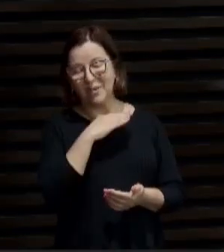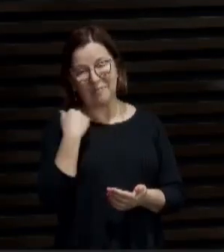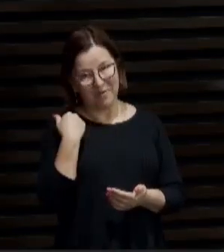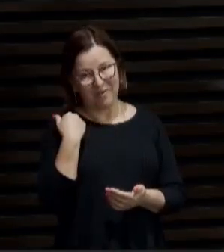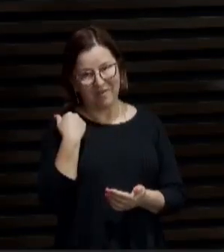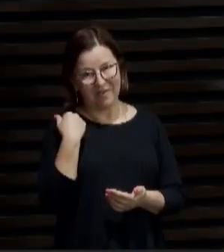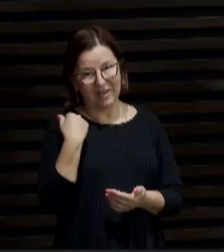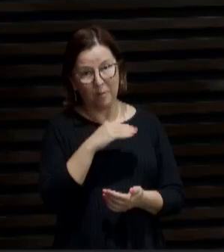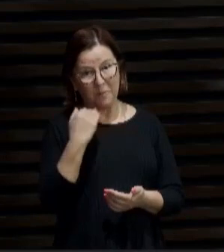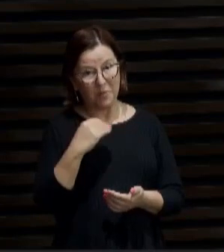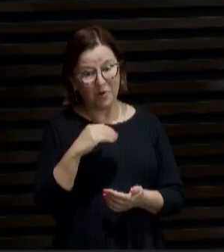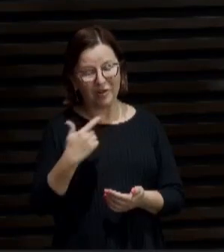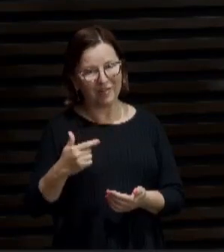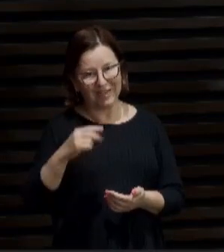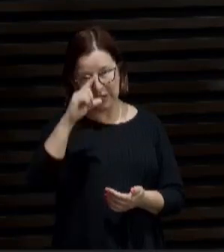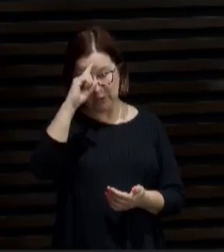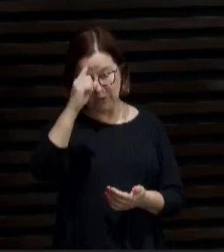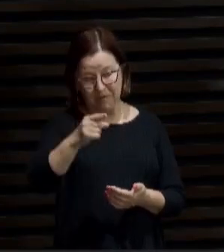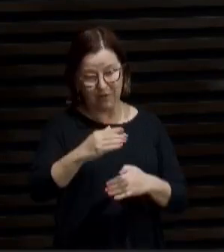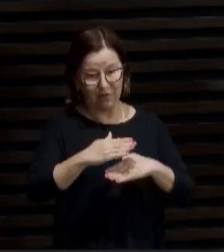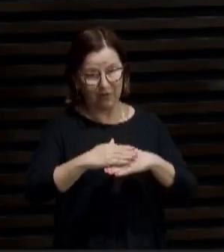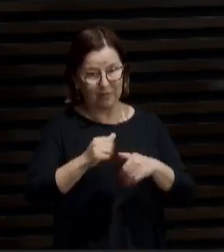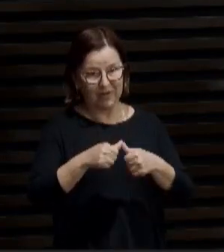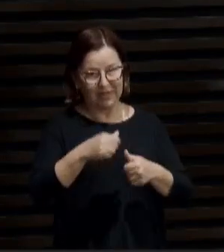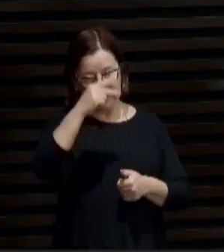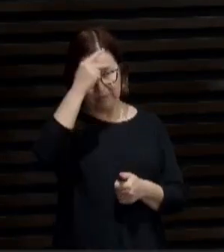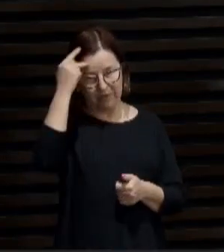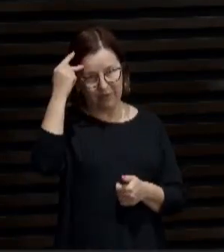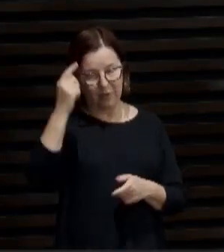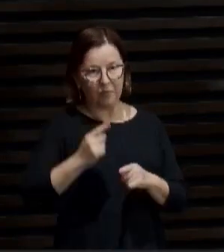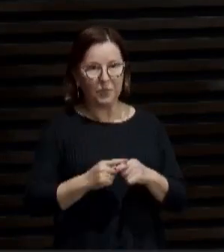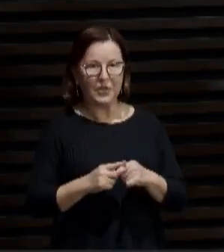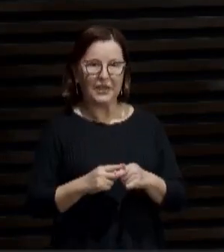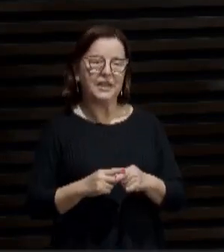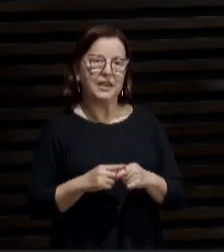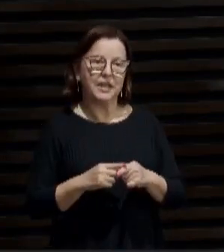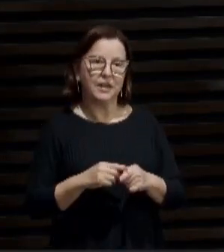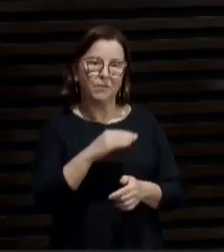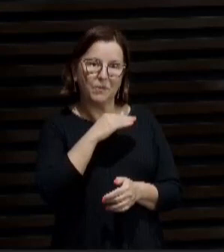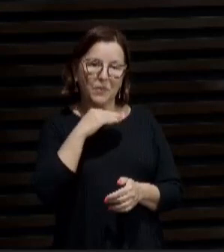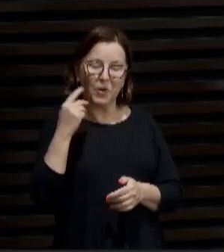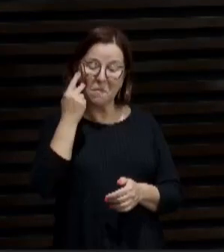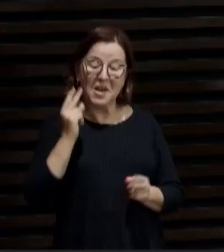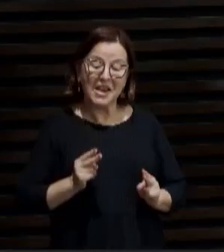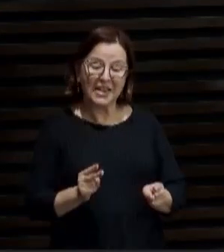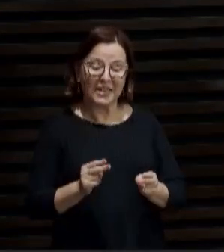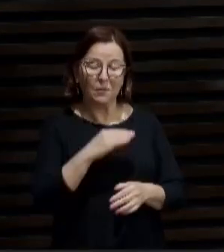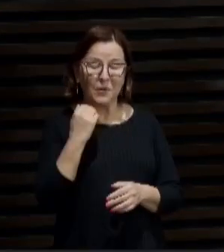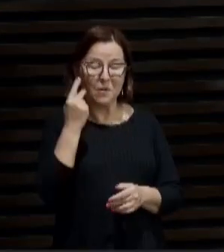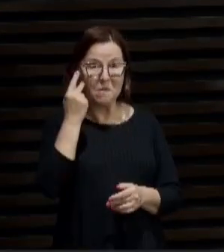pois quanto a ter morrido de uma vez para sempre, morreu para o pecado, mas quanto a viver, vive para